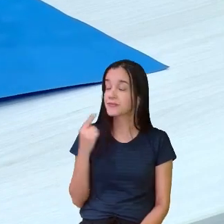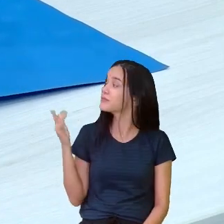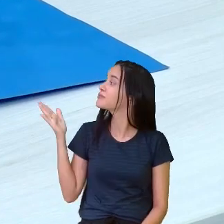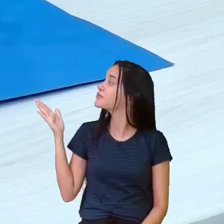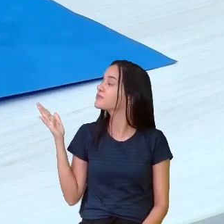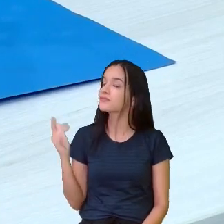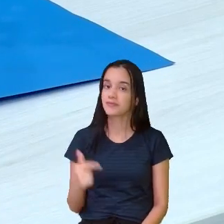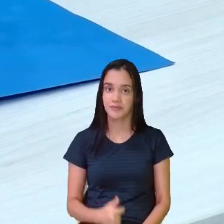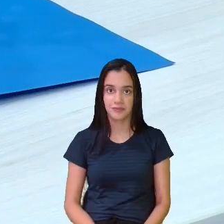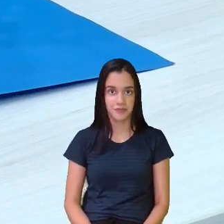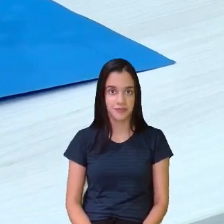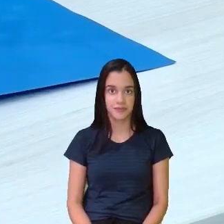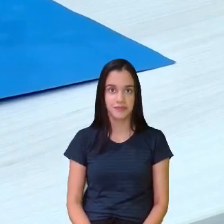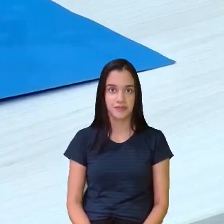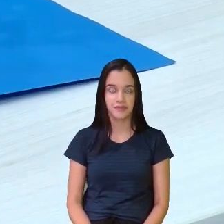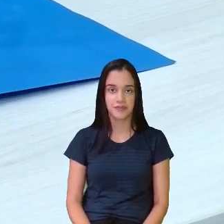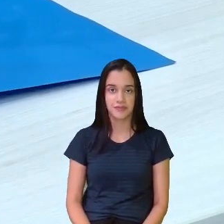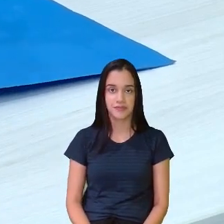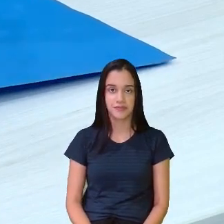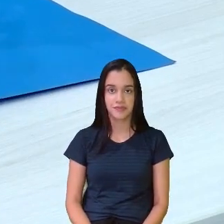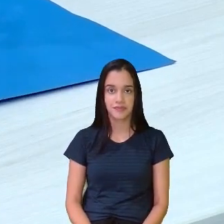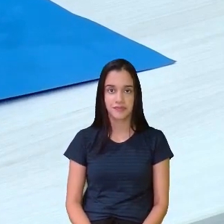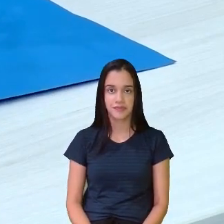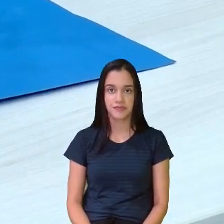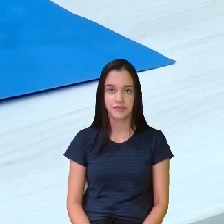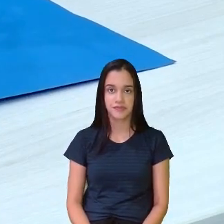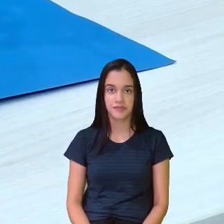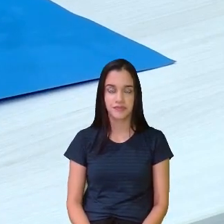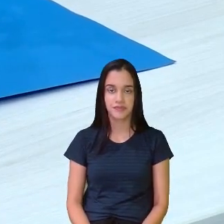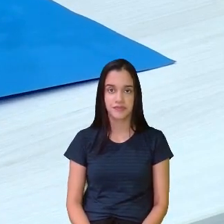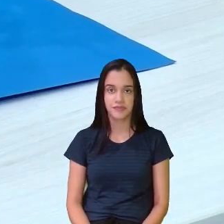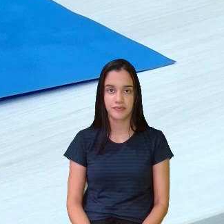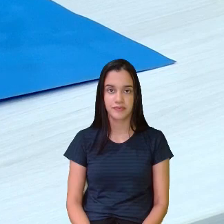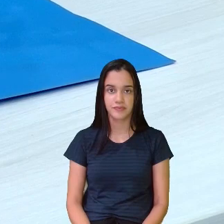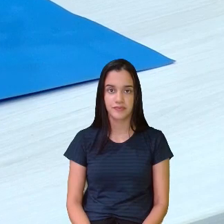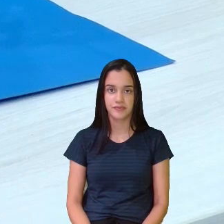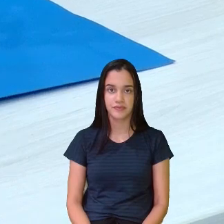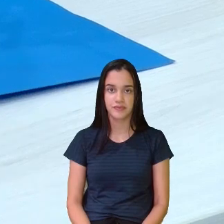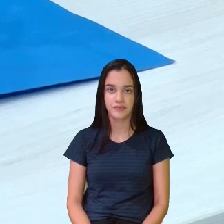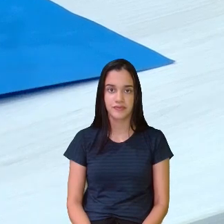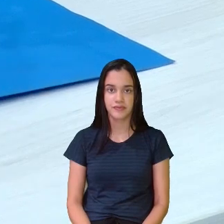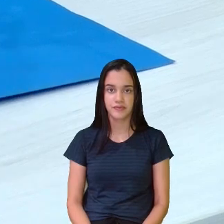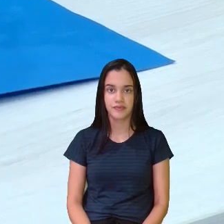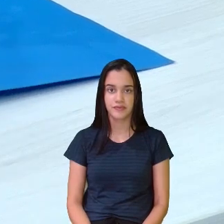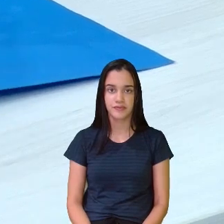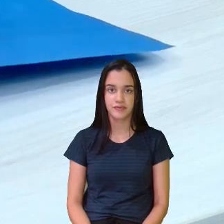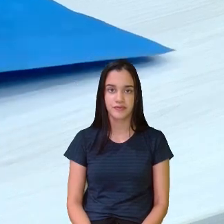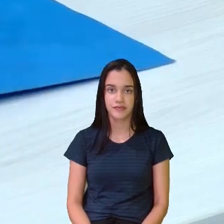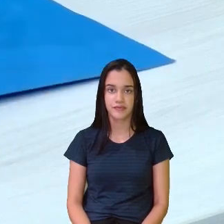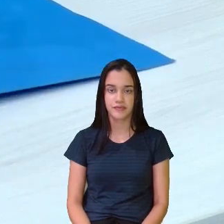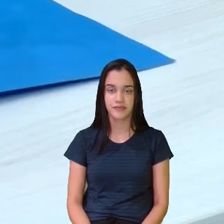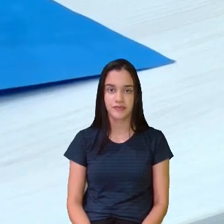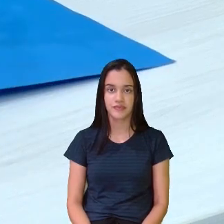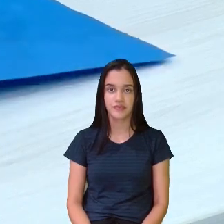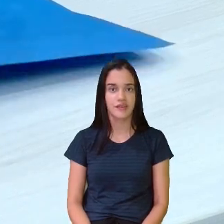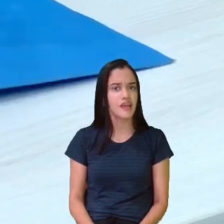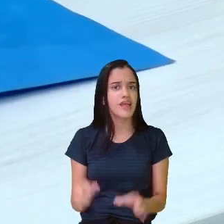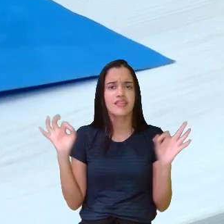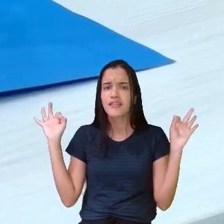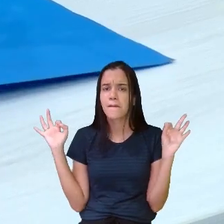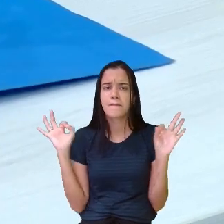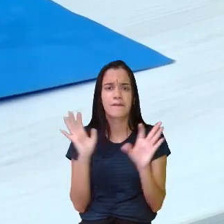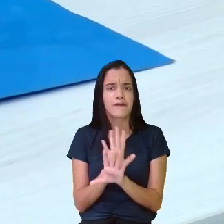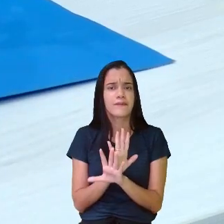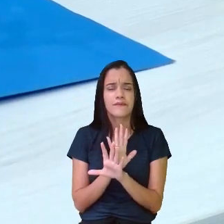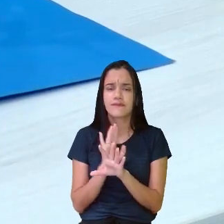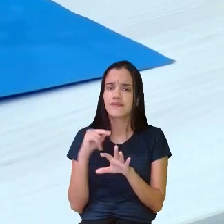para a direita. Direita para a esquerda. E esquerda para a direita. E tá pronta a